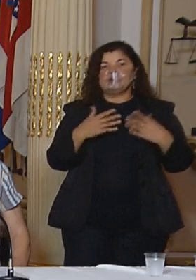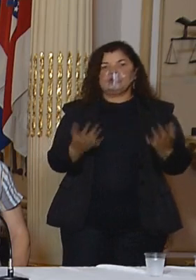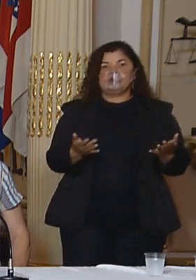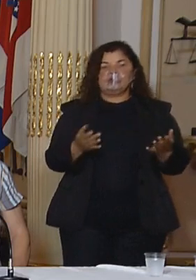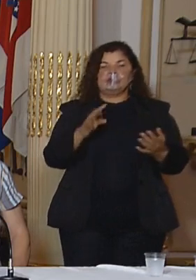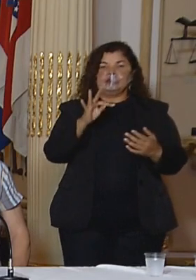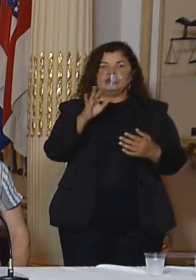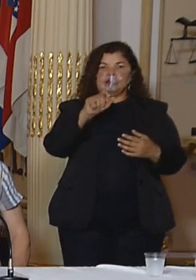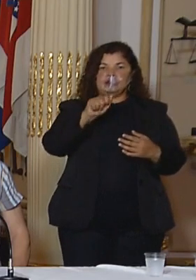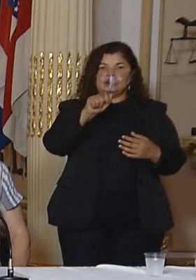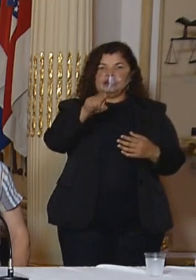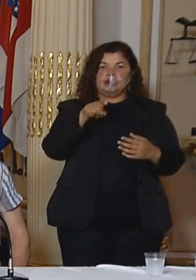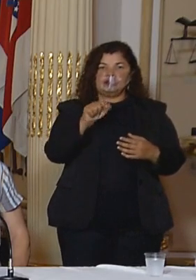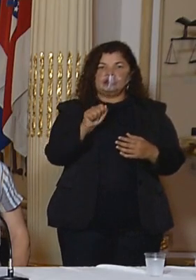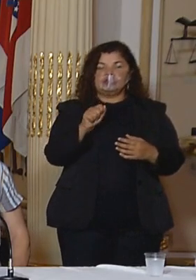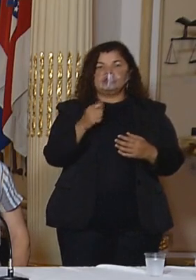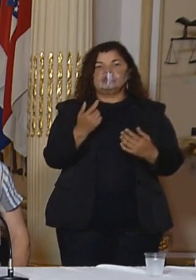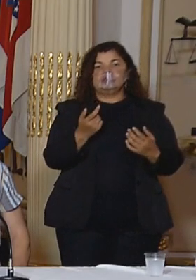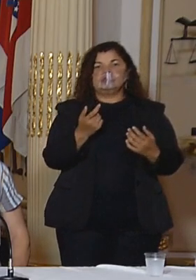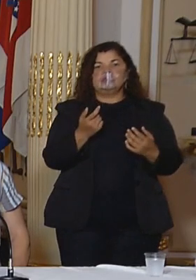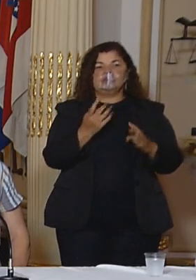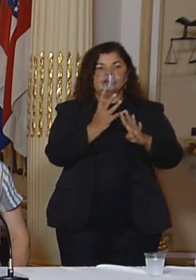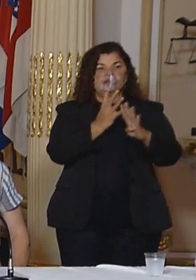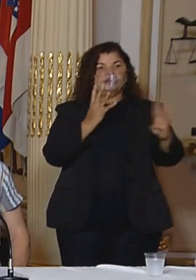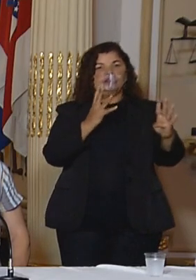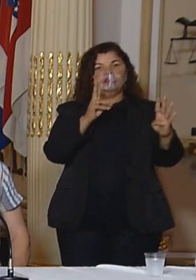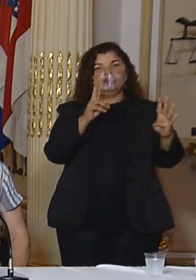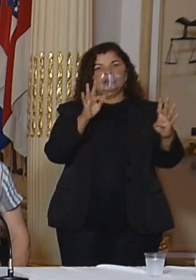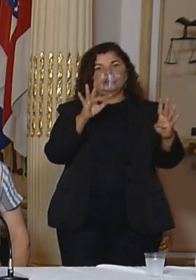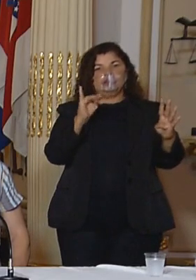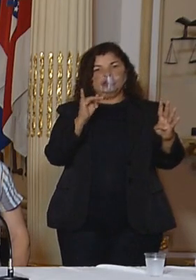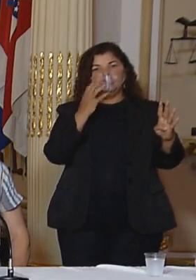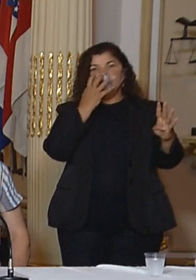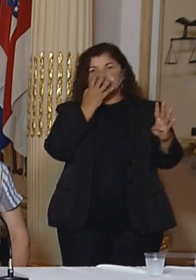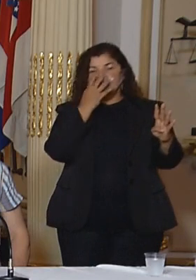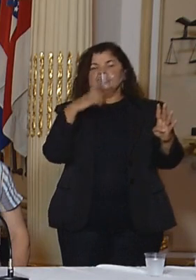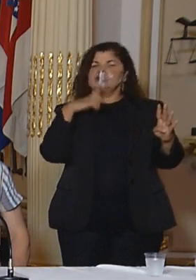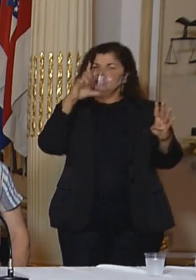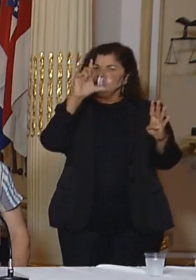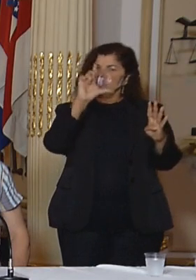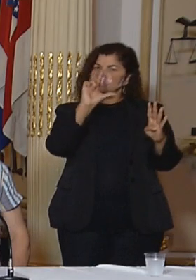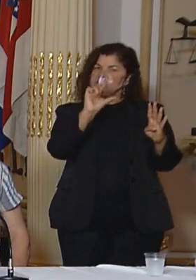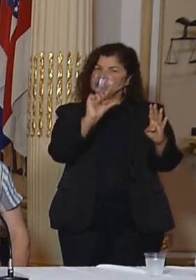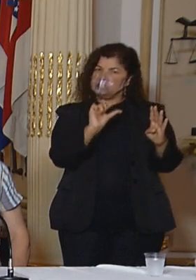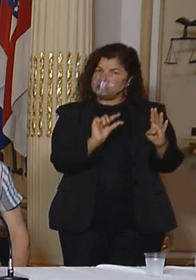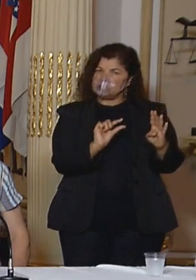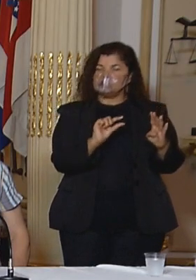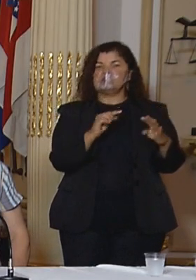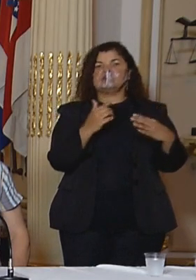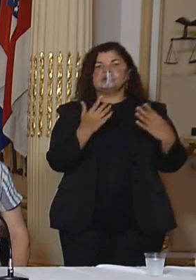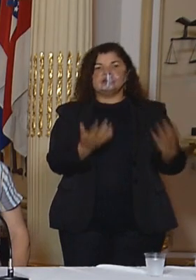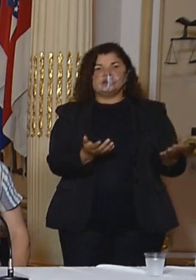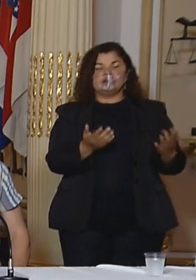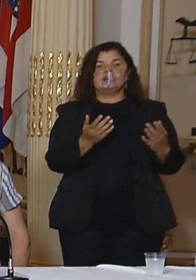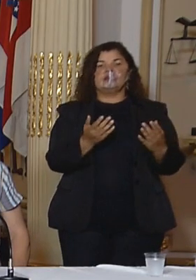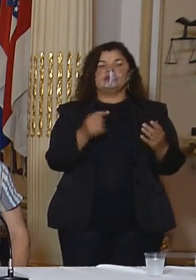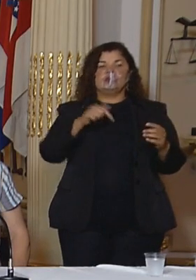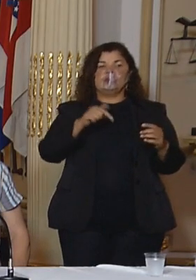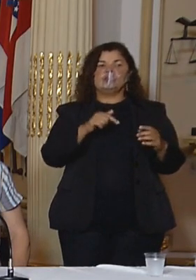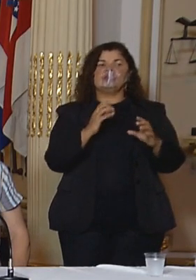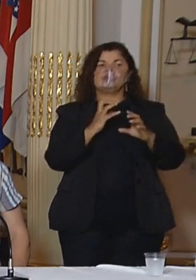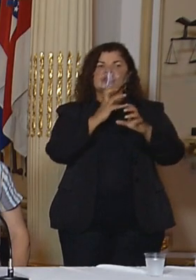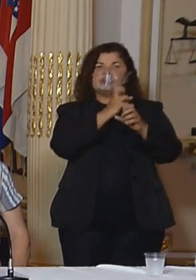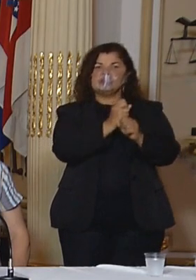taxa as filas de UTI tem reduzido substancialmente. Os números de hoje